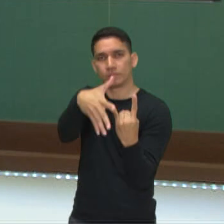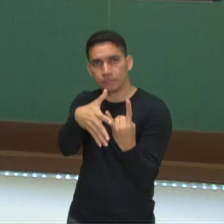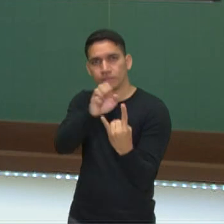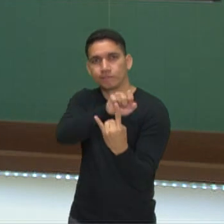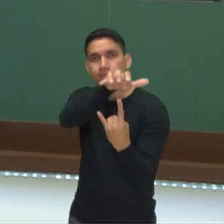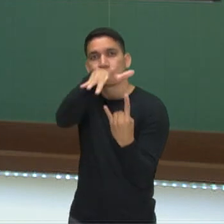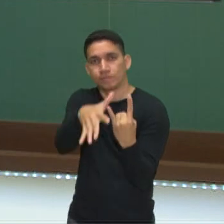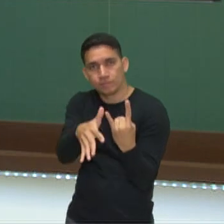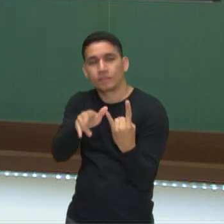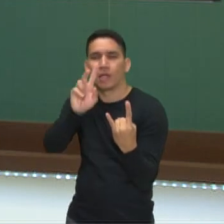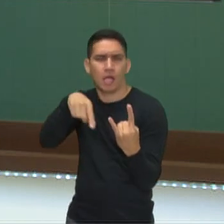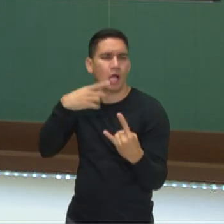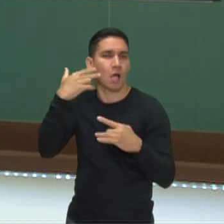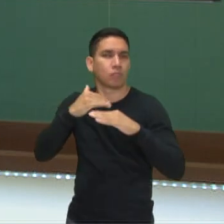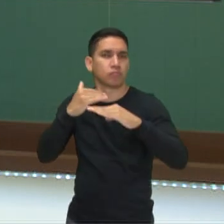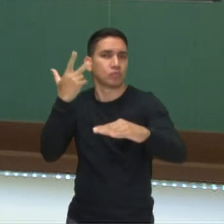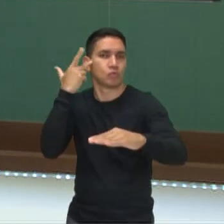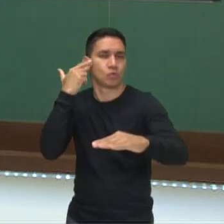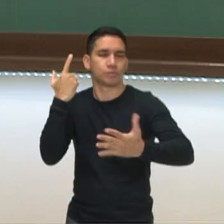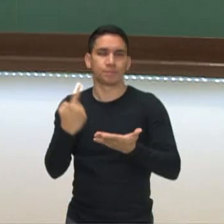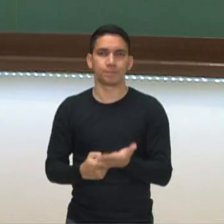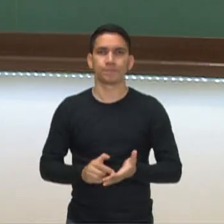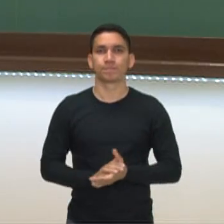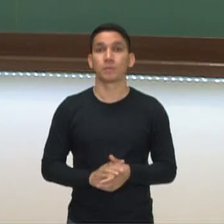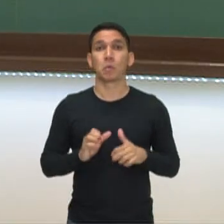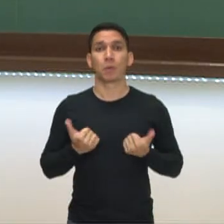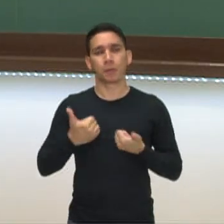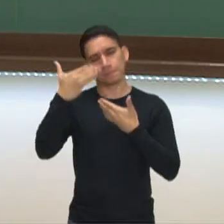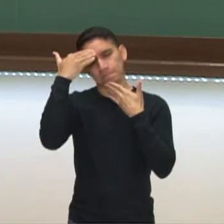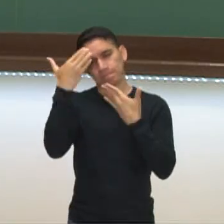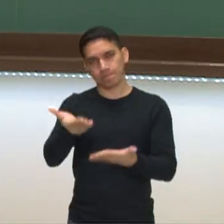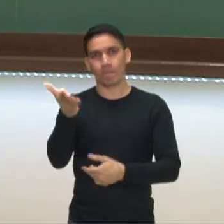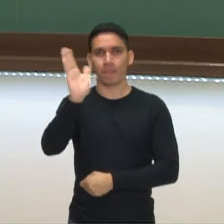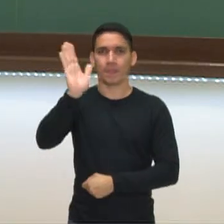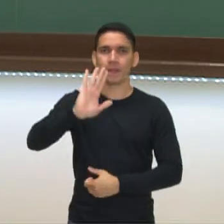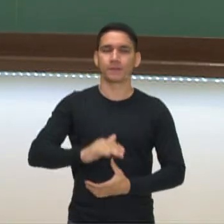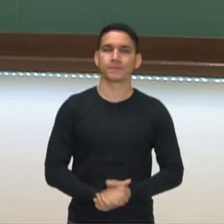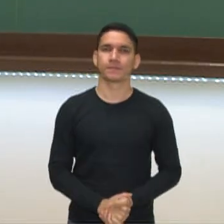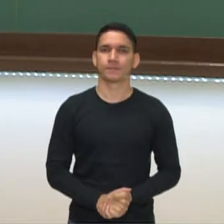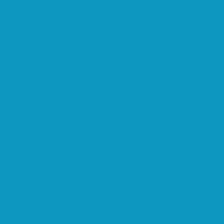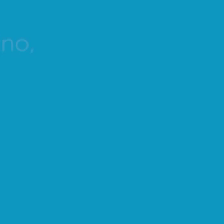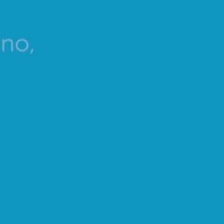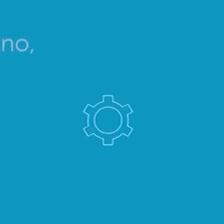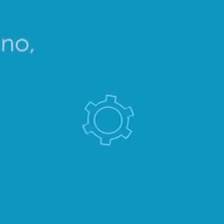nós consideramos como sentido convencional, tá bom? Valeu, gente, obrigado, até a próxima!